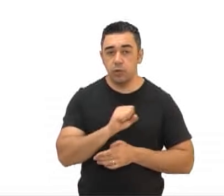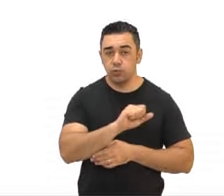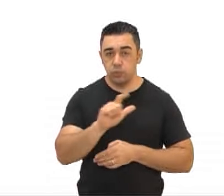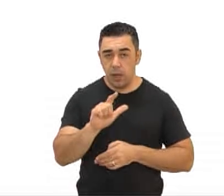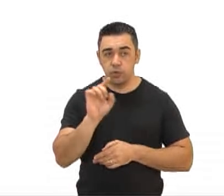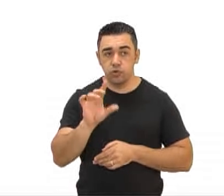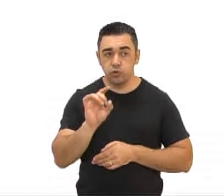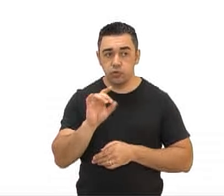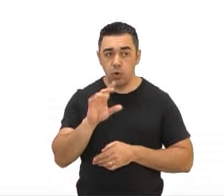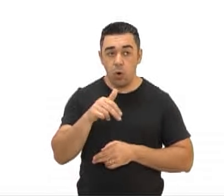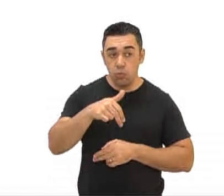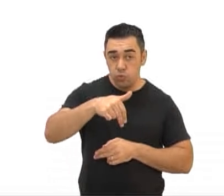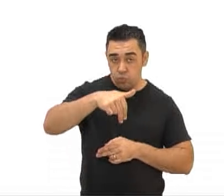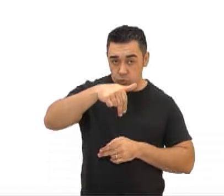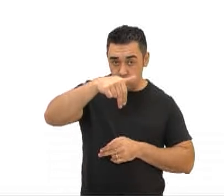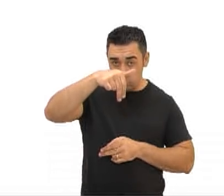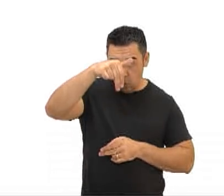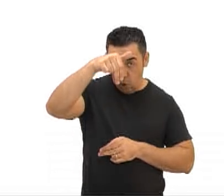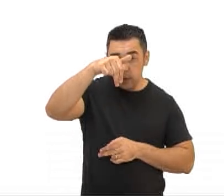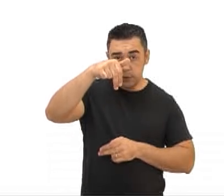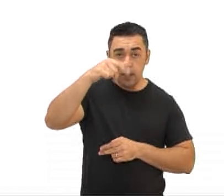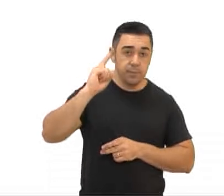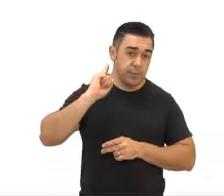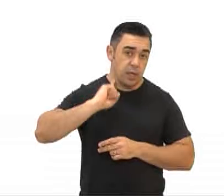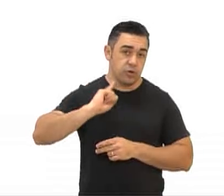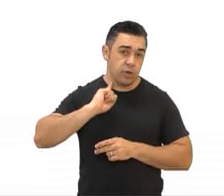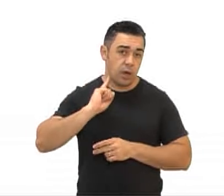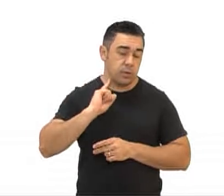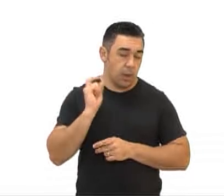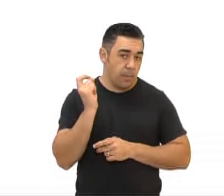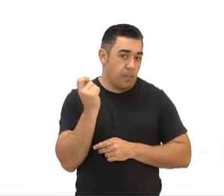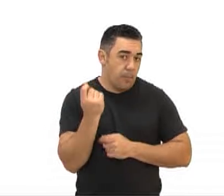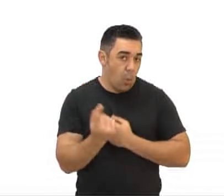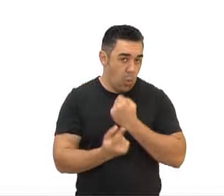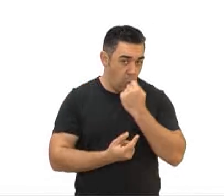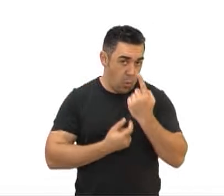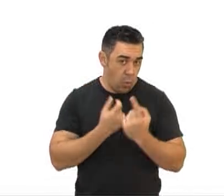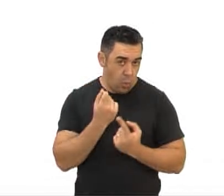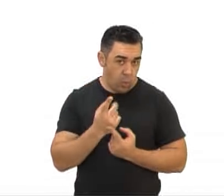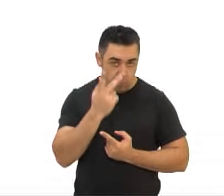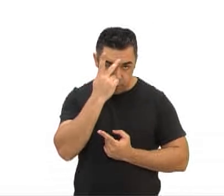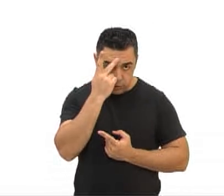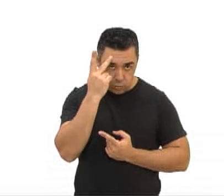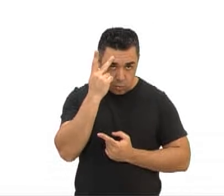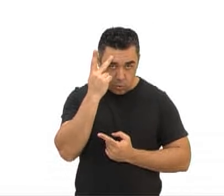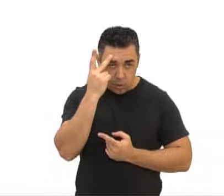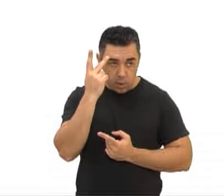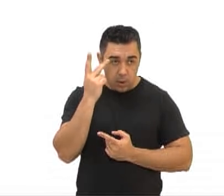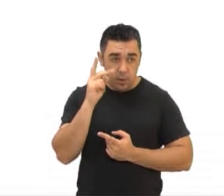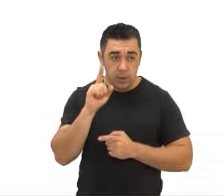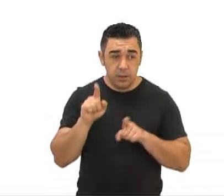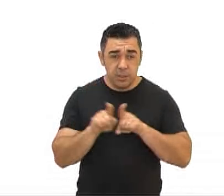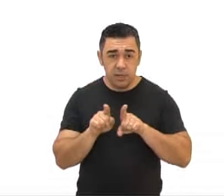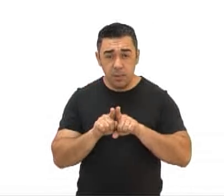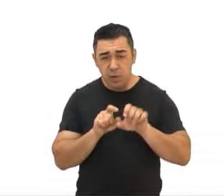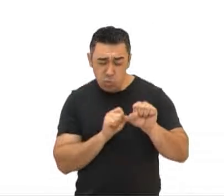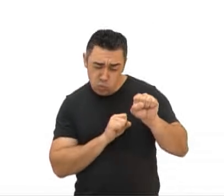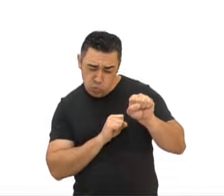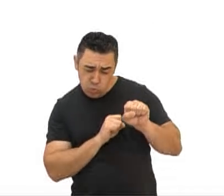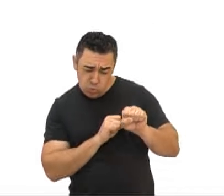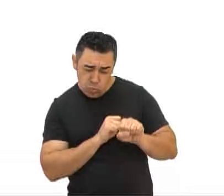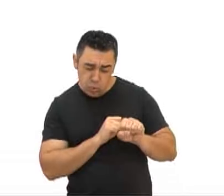região mais ao norte de Minas Gerais, que tem uma quantidade menor de população, e aqui bem no extremo